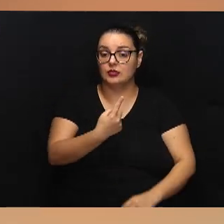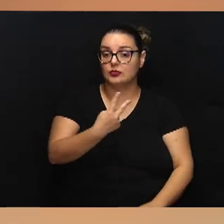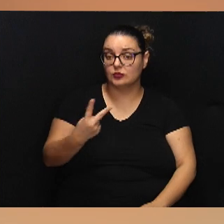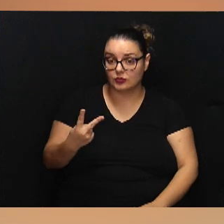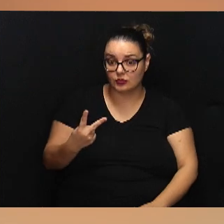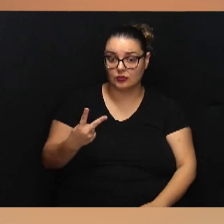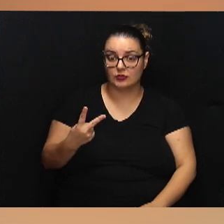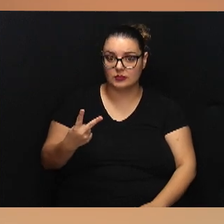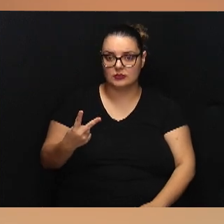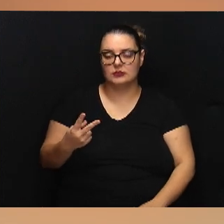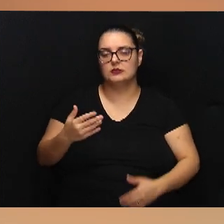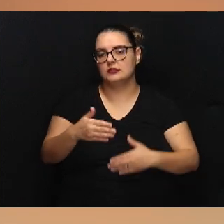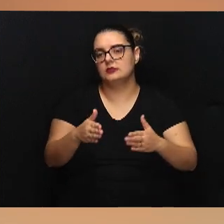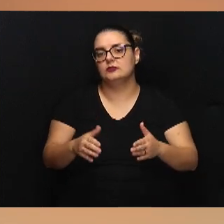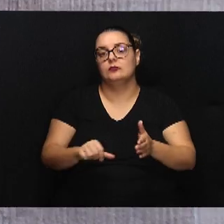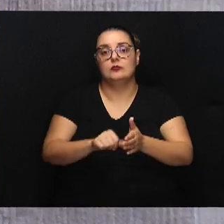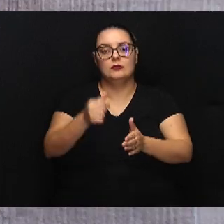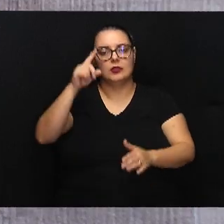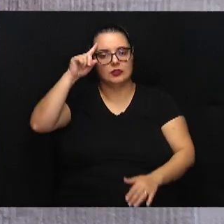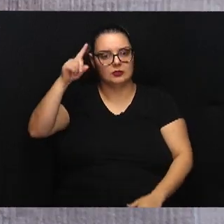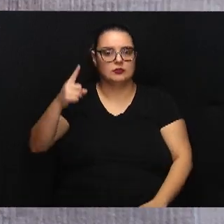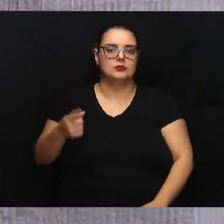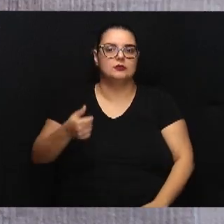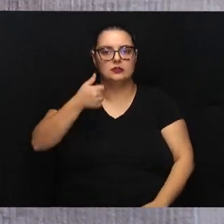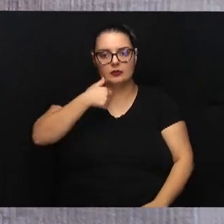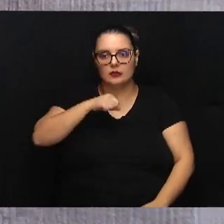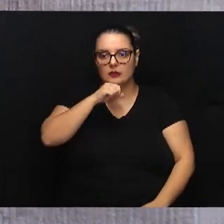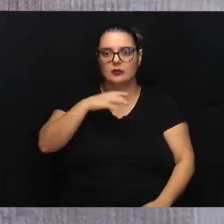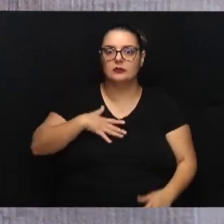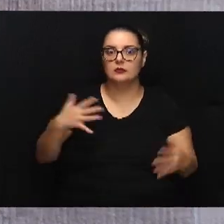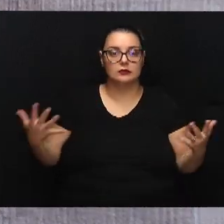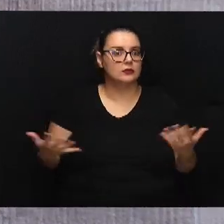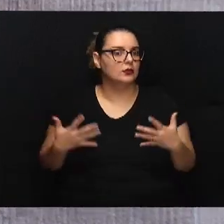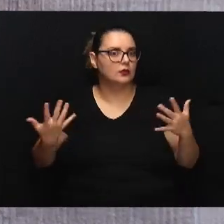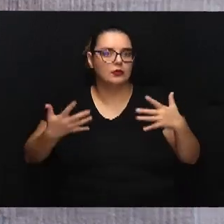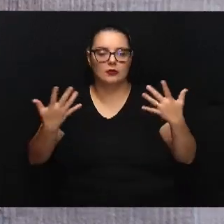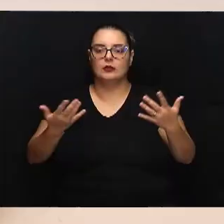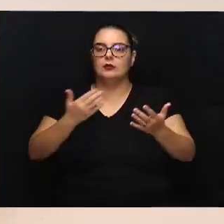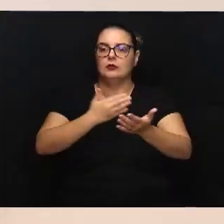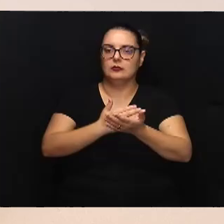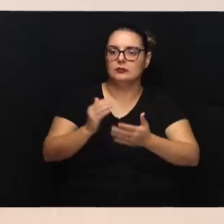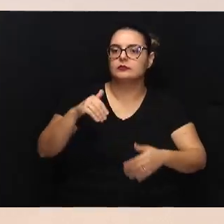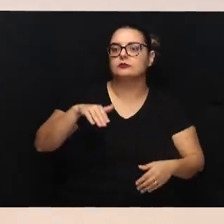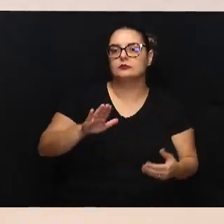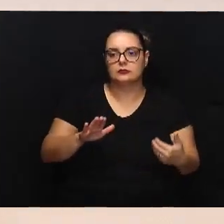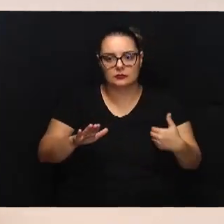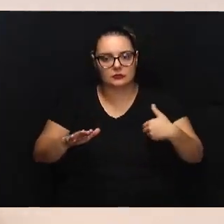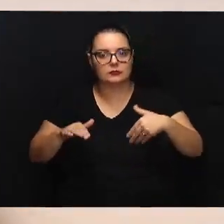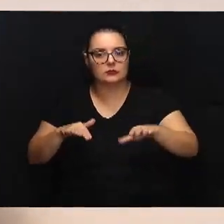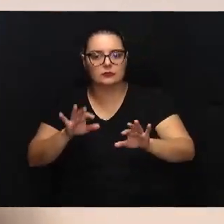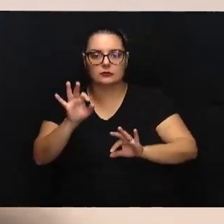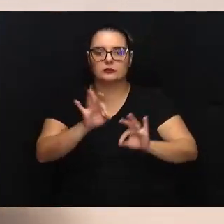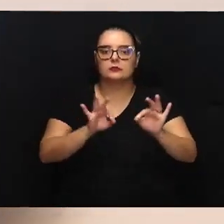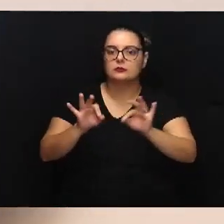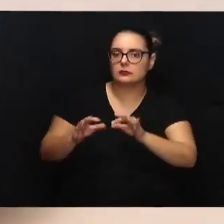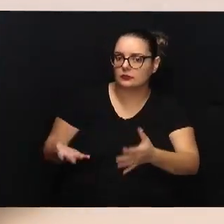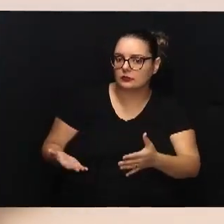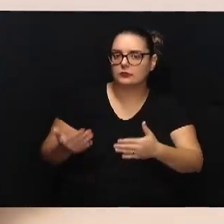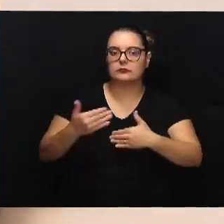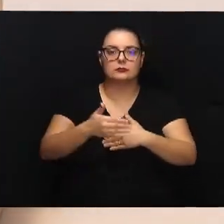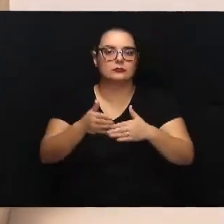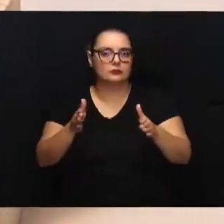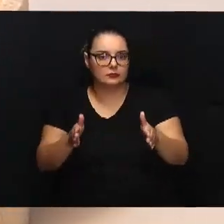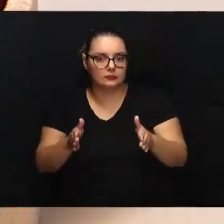Mães. Então, assim, aí eu comecei a ficar muito empolgada e comecei a cada vez mais, né, montar as cestas, aí criei um